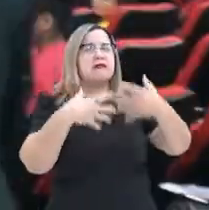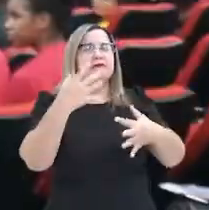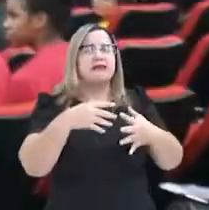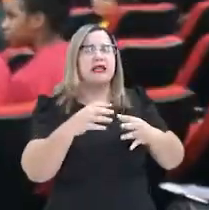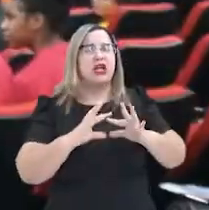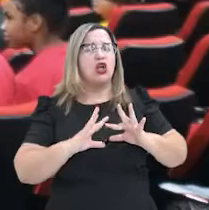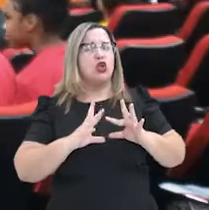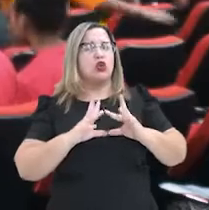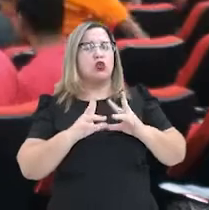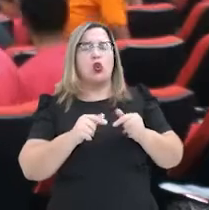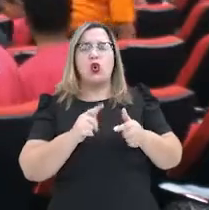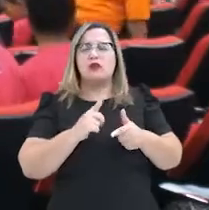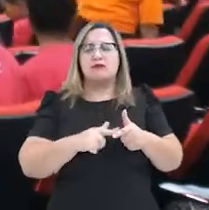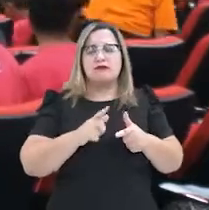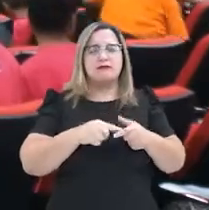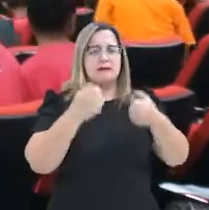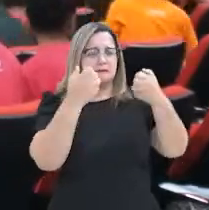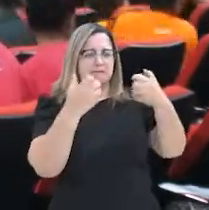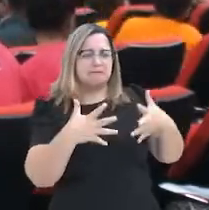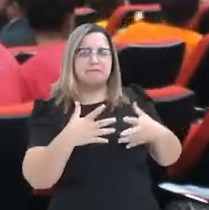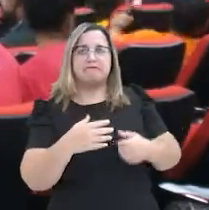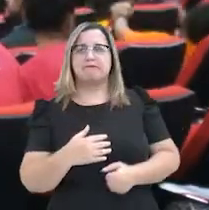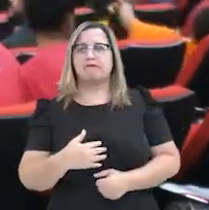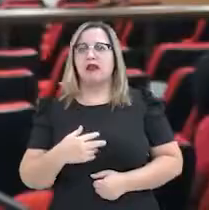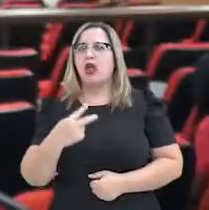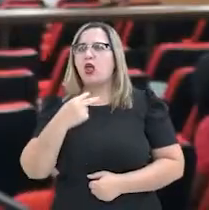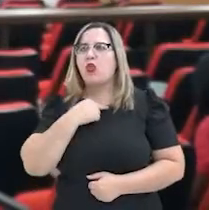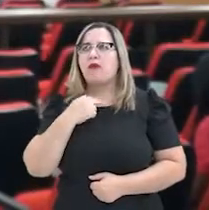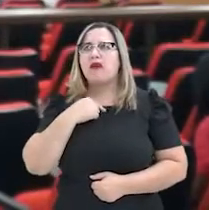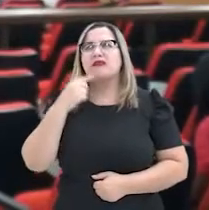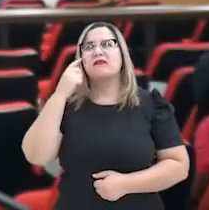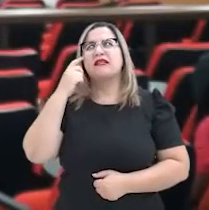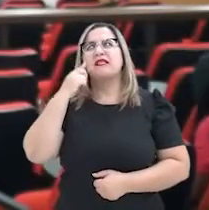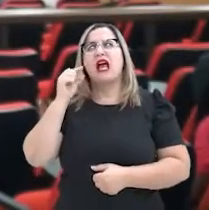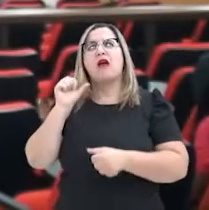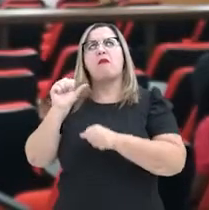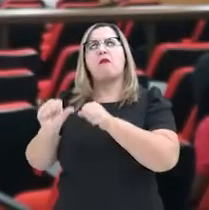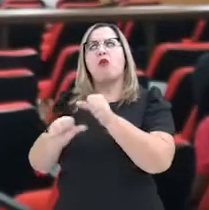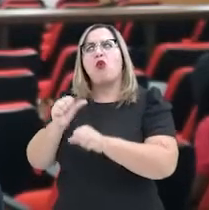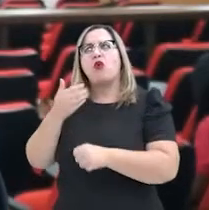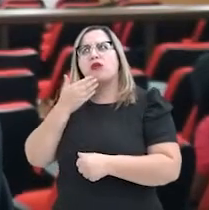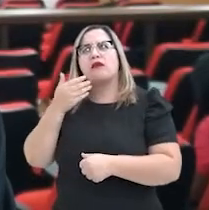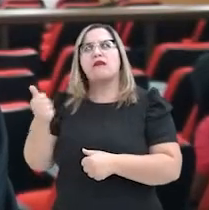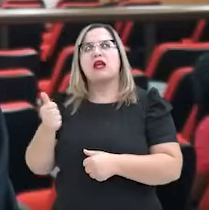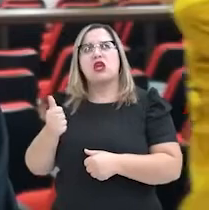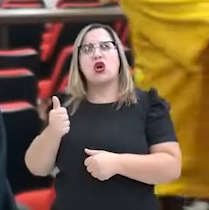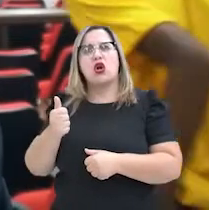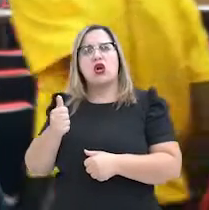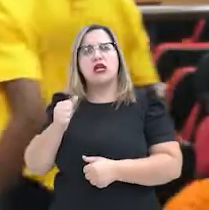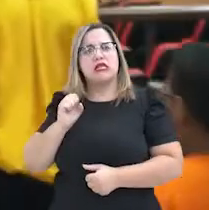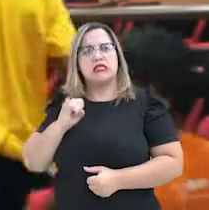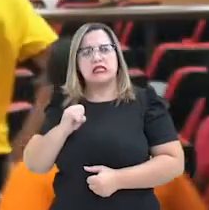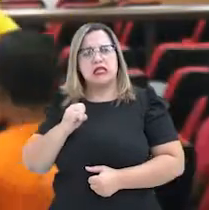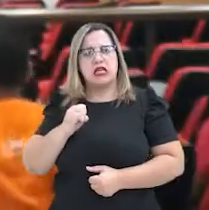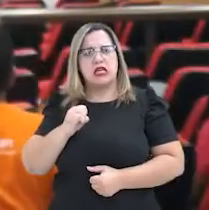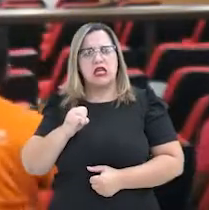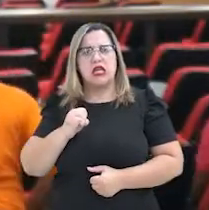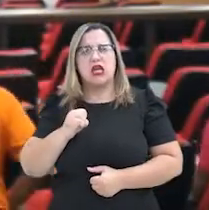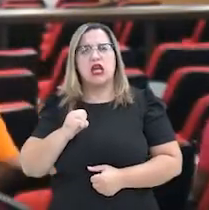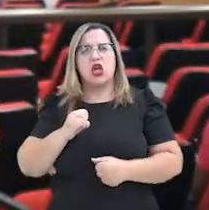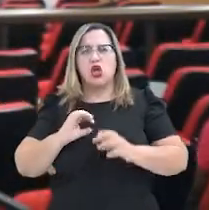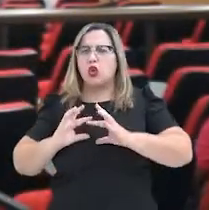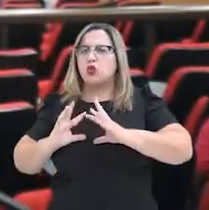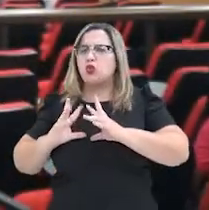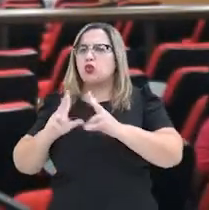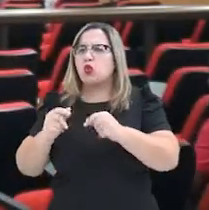social, e é lá que acaba aflorando todas essas questões também. Não se pode pensar em melhoramento do sistema da infância e